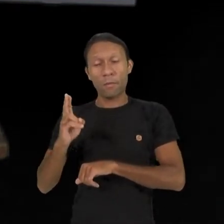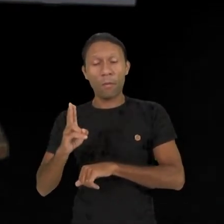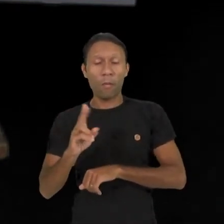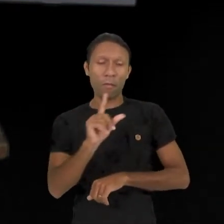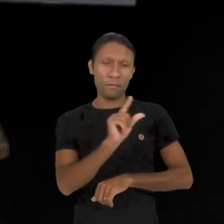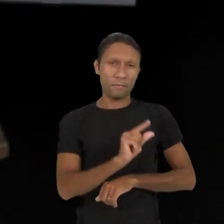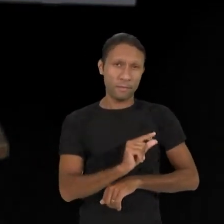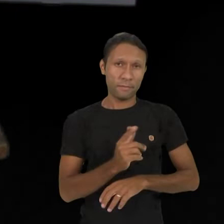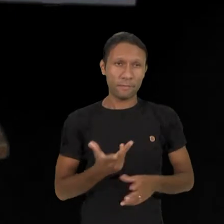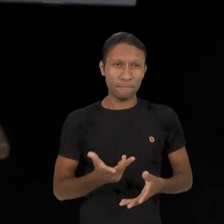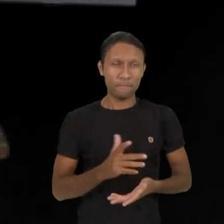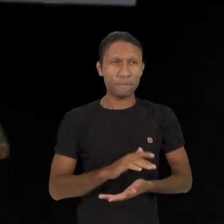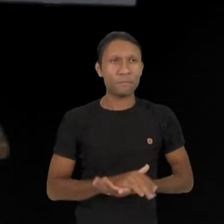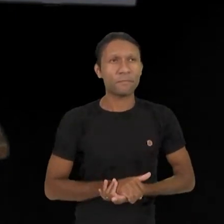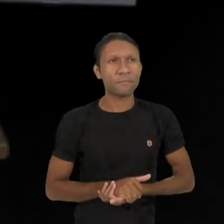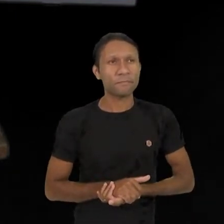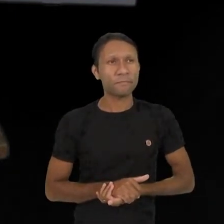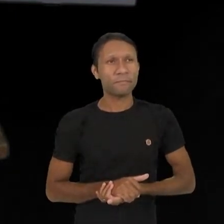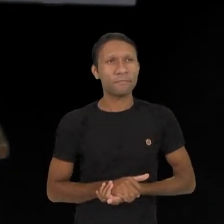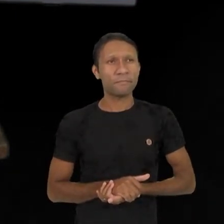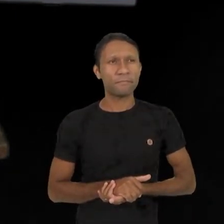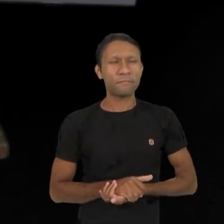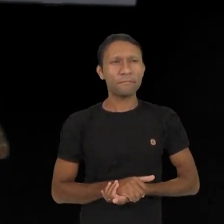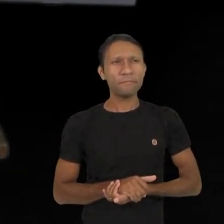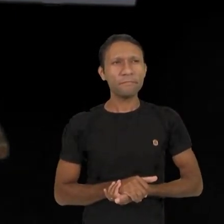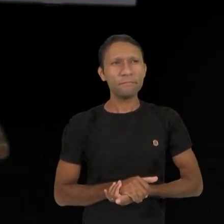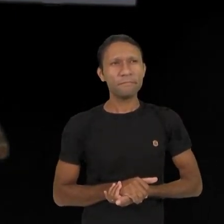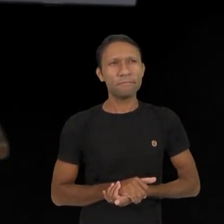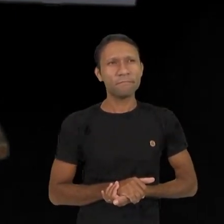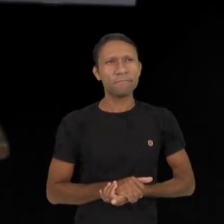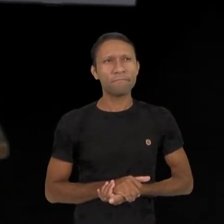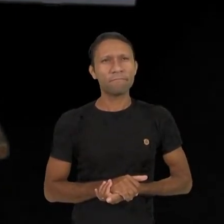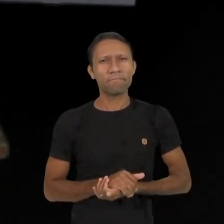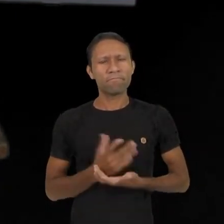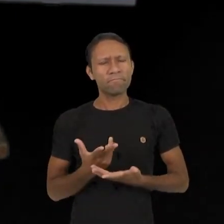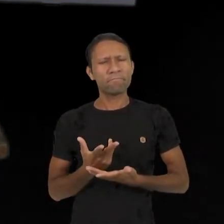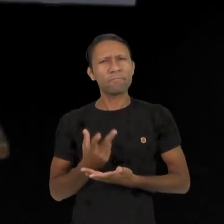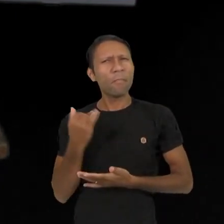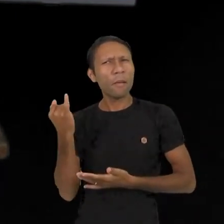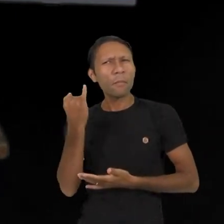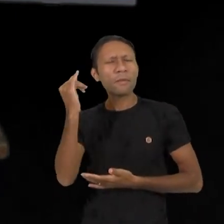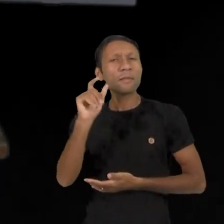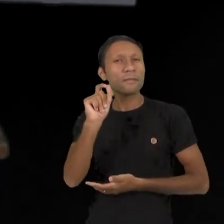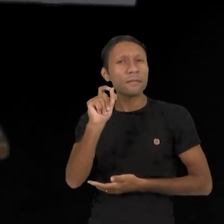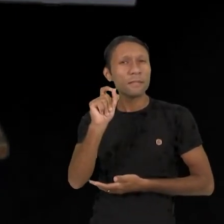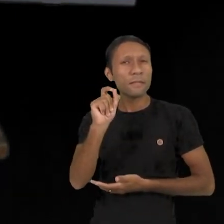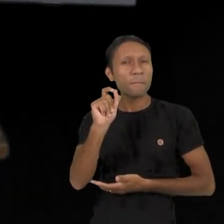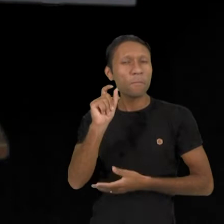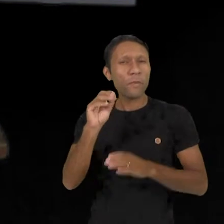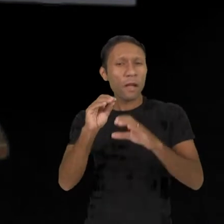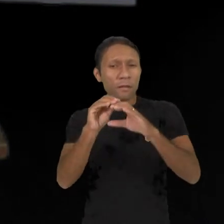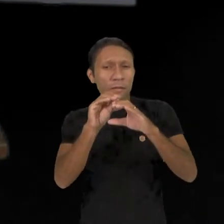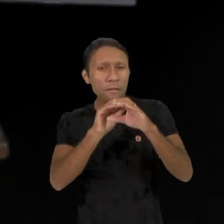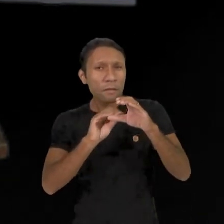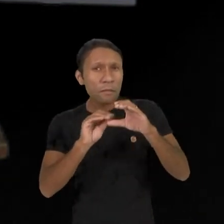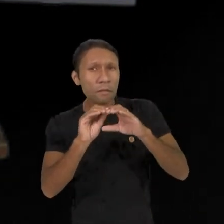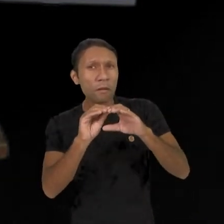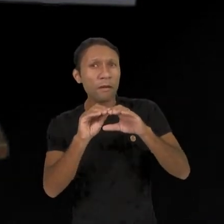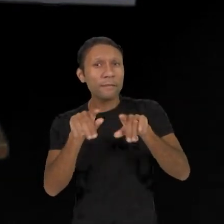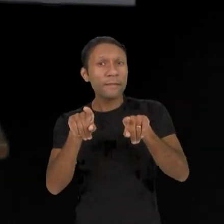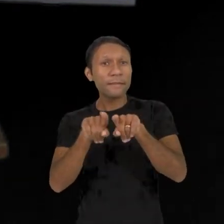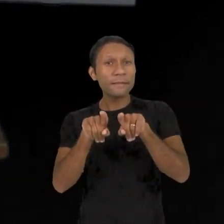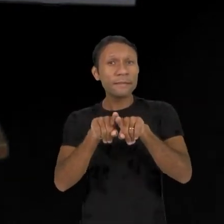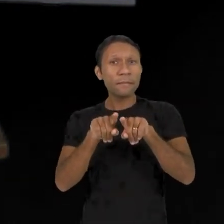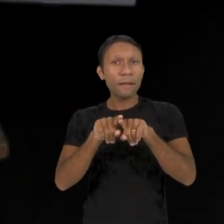tipos de organelas. Ah, uma coisa interessante é, esse retículo trabalha também